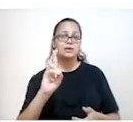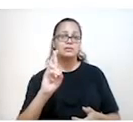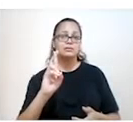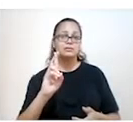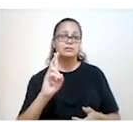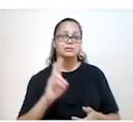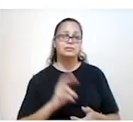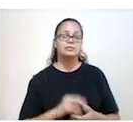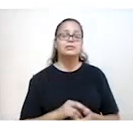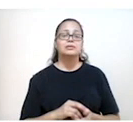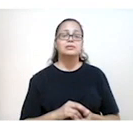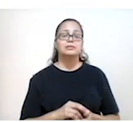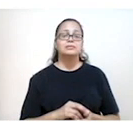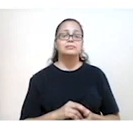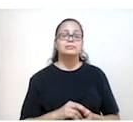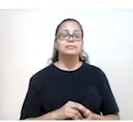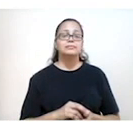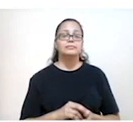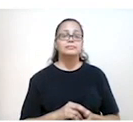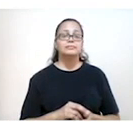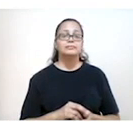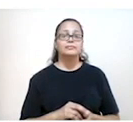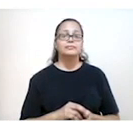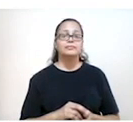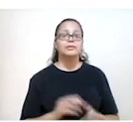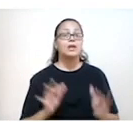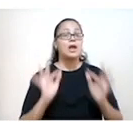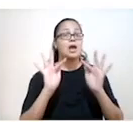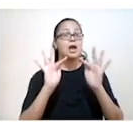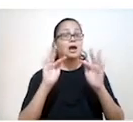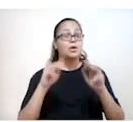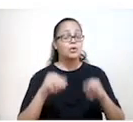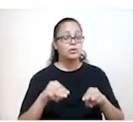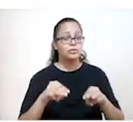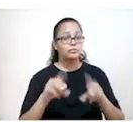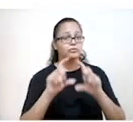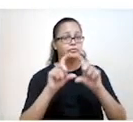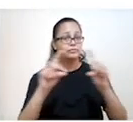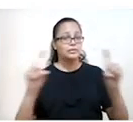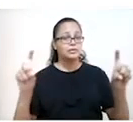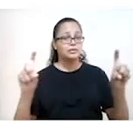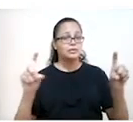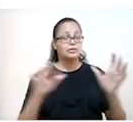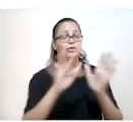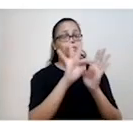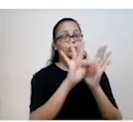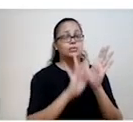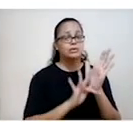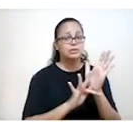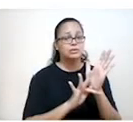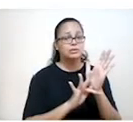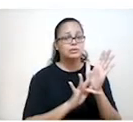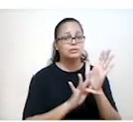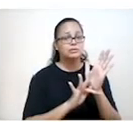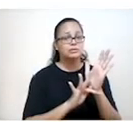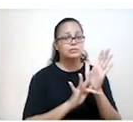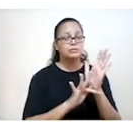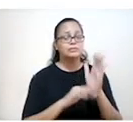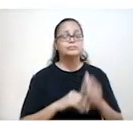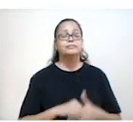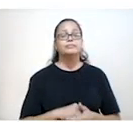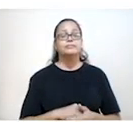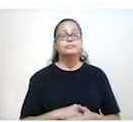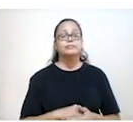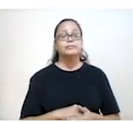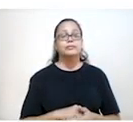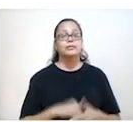Então, eu peguei o trechinho final aqui, tá? Pra gente ir. Porque muito daquele texto era só uma introdução.